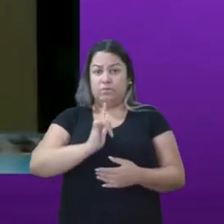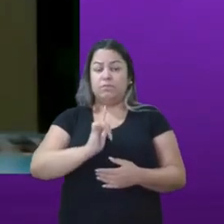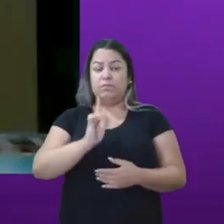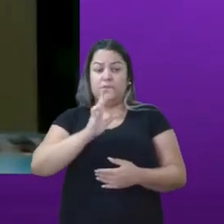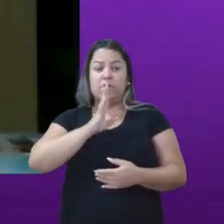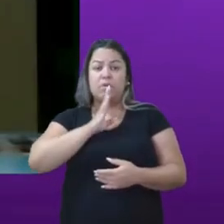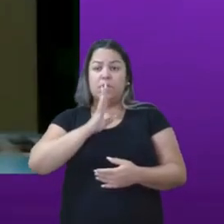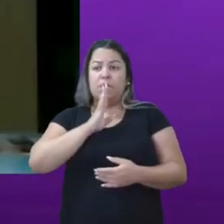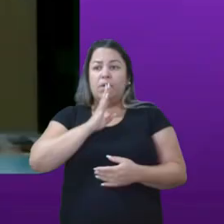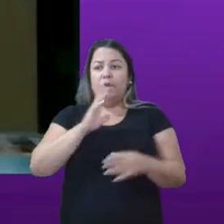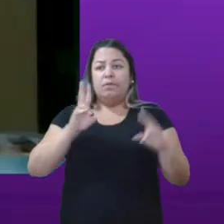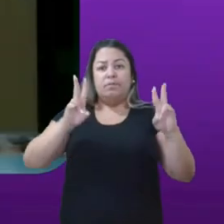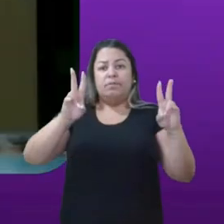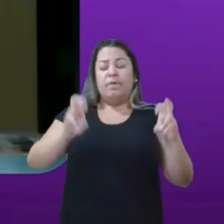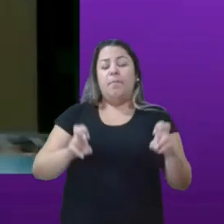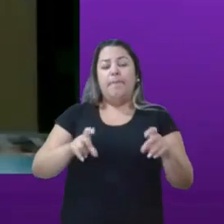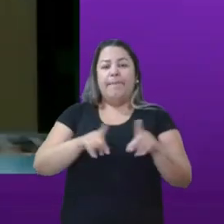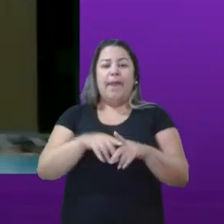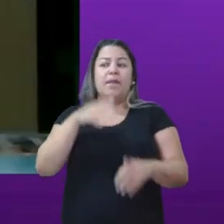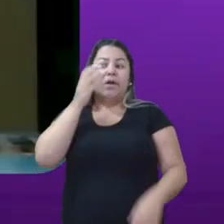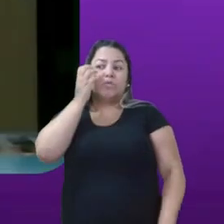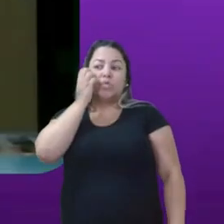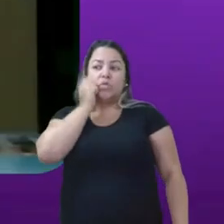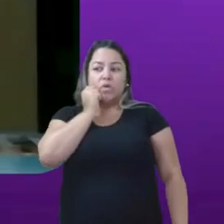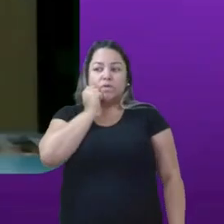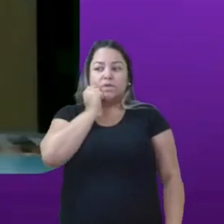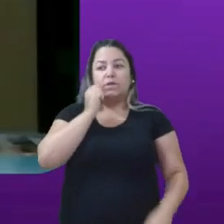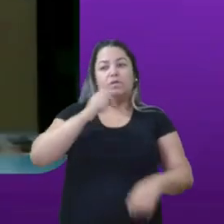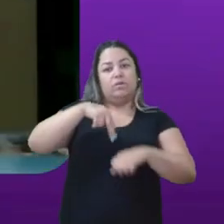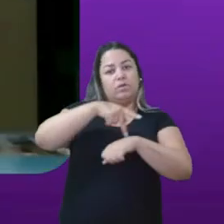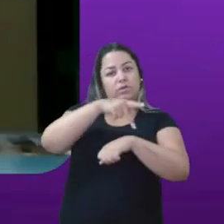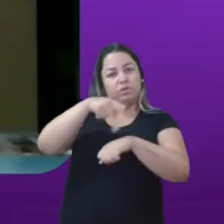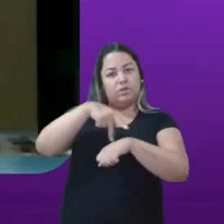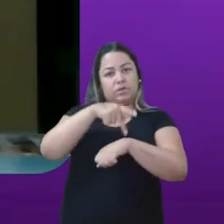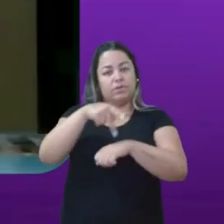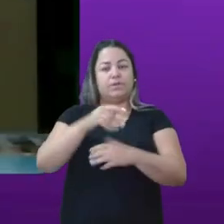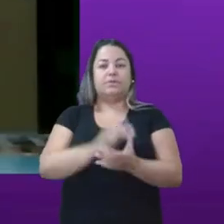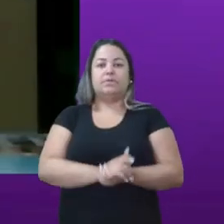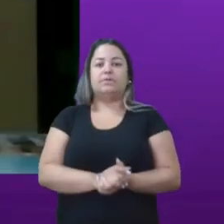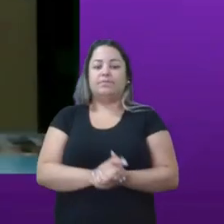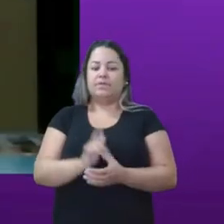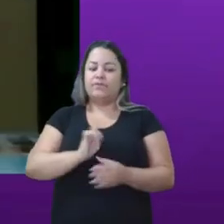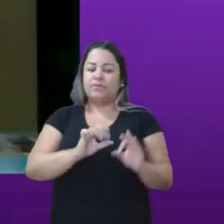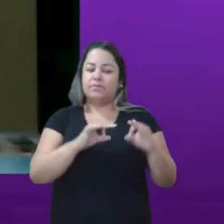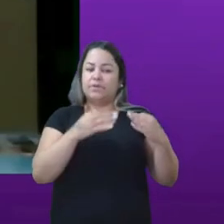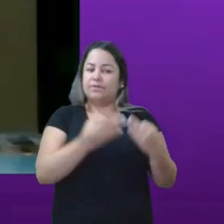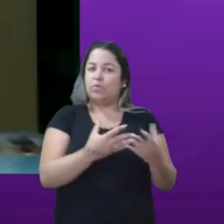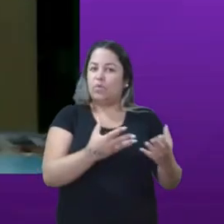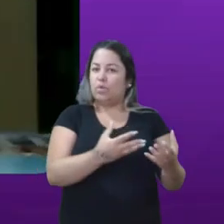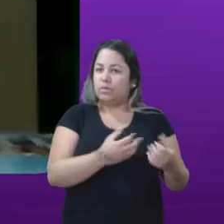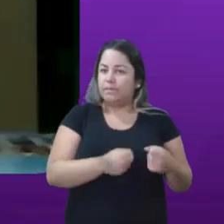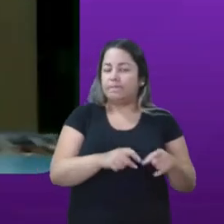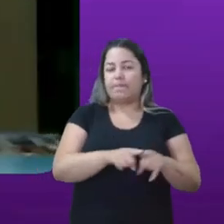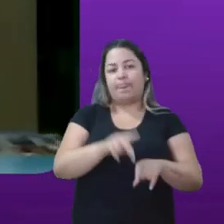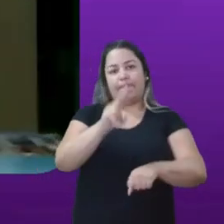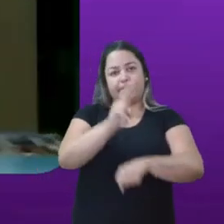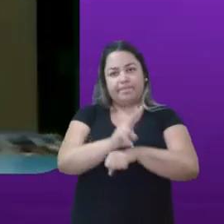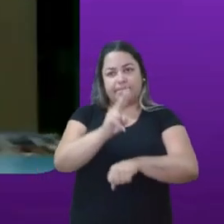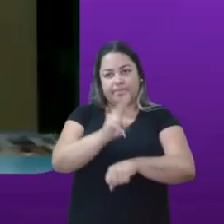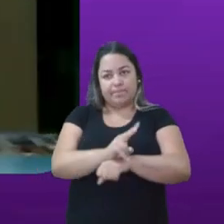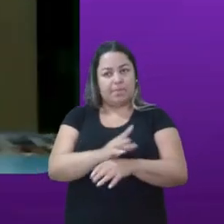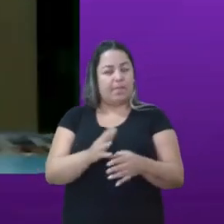também em termos de adoção no Brasil, e temos famílias acolhedoras, temos guardas